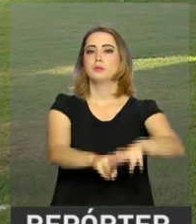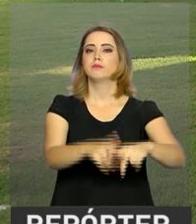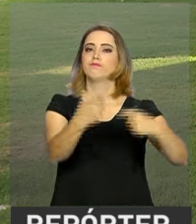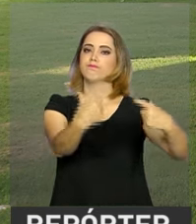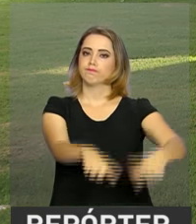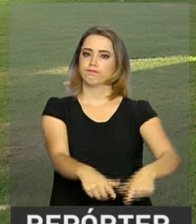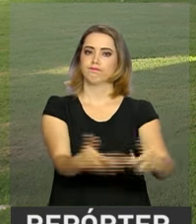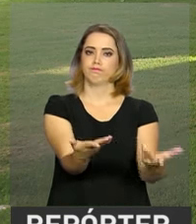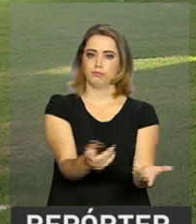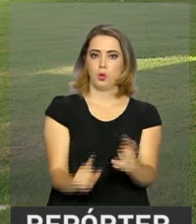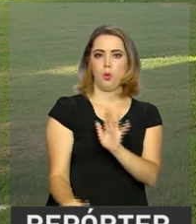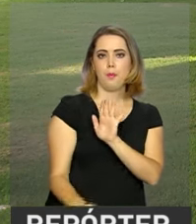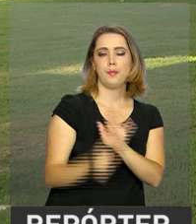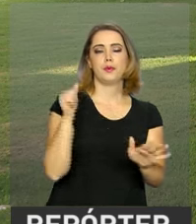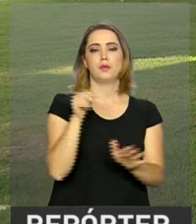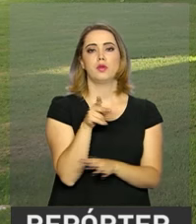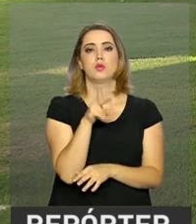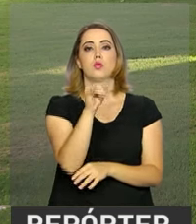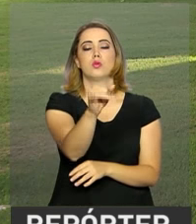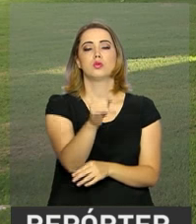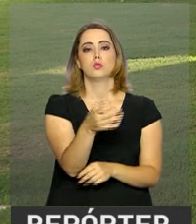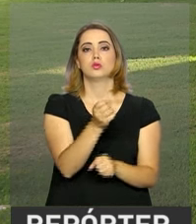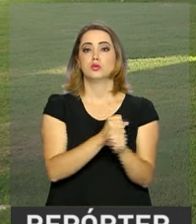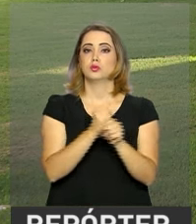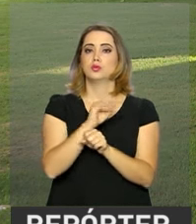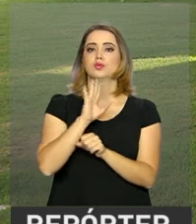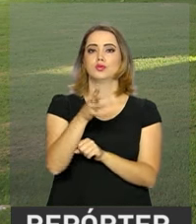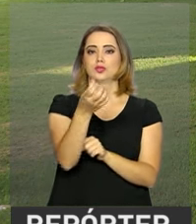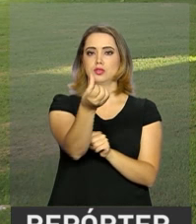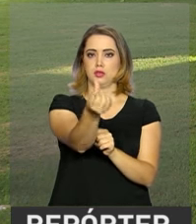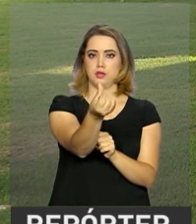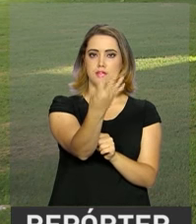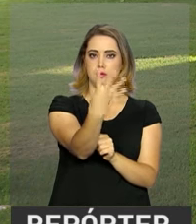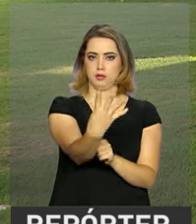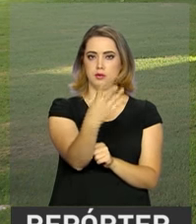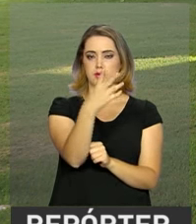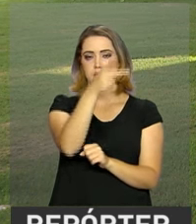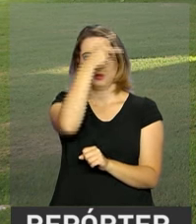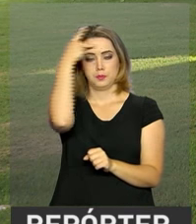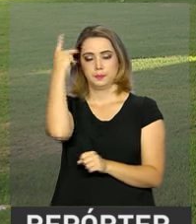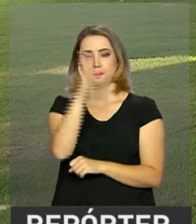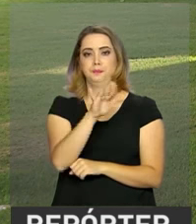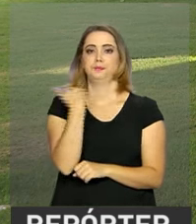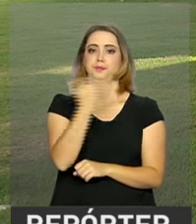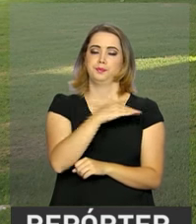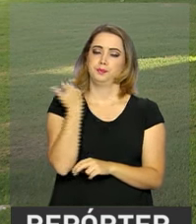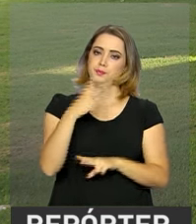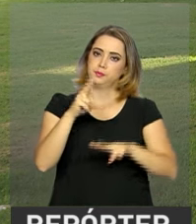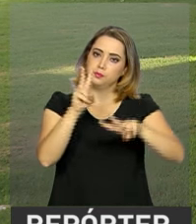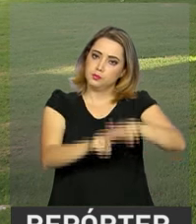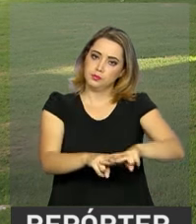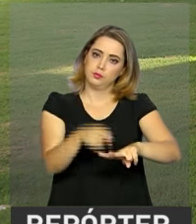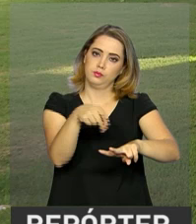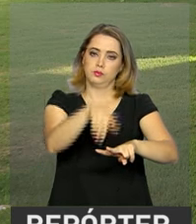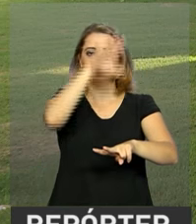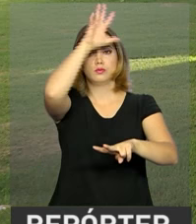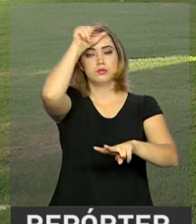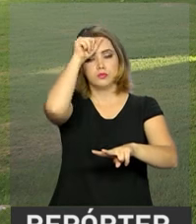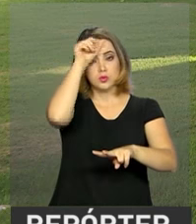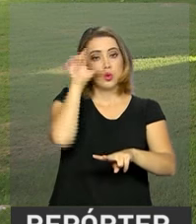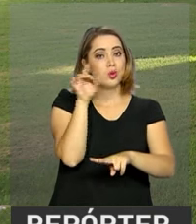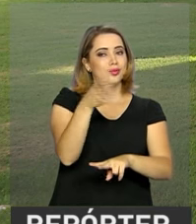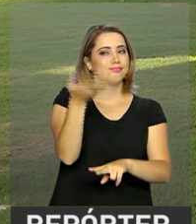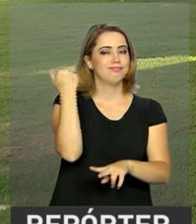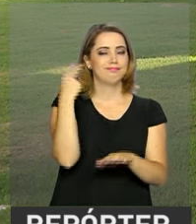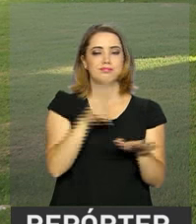estado. Desde o primeiro dia do ano, 64 presos foram mortos nos presídios do Amazonas. E somente na semana passada,